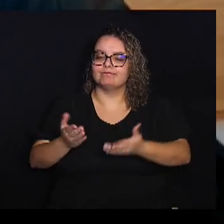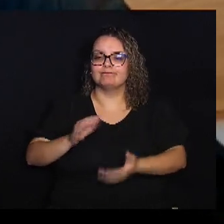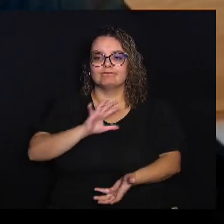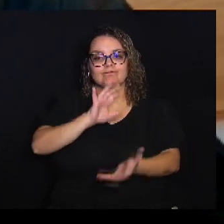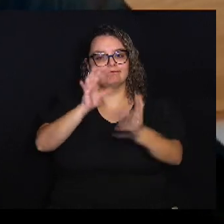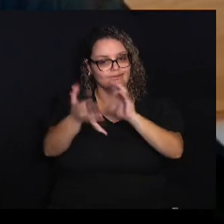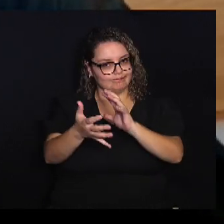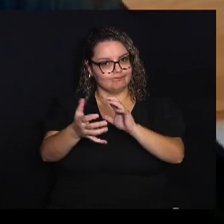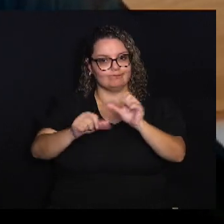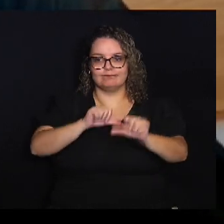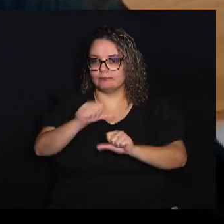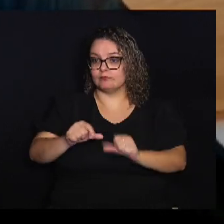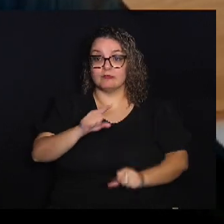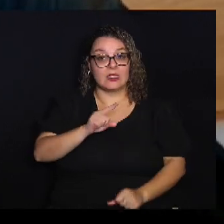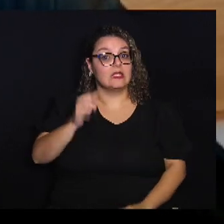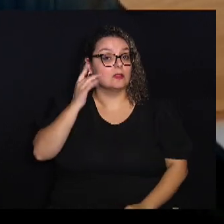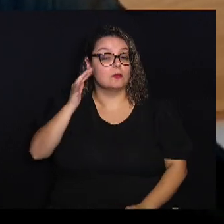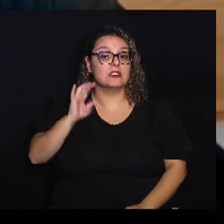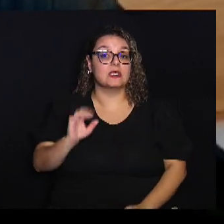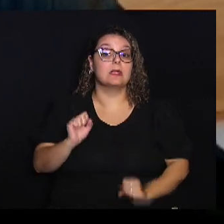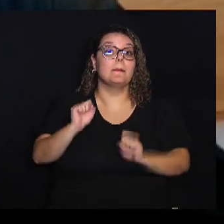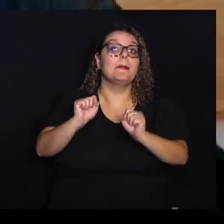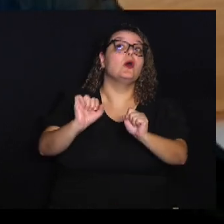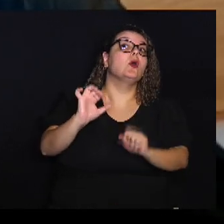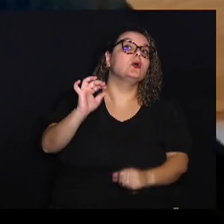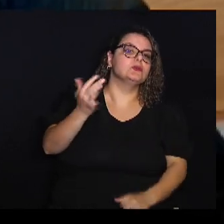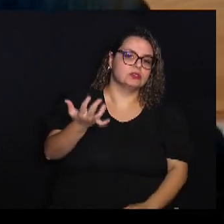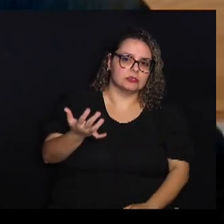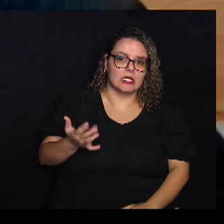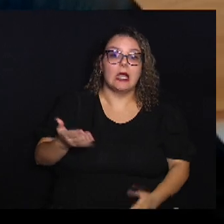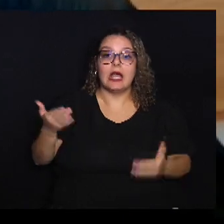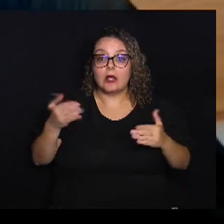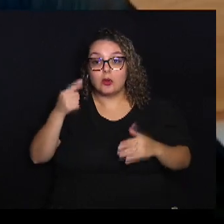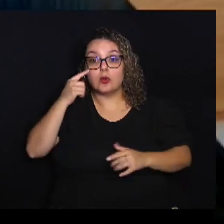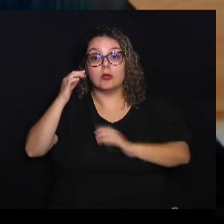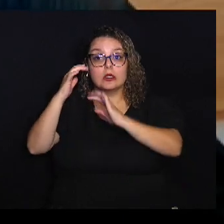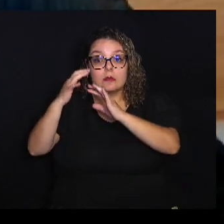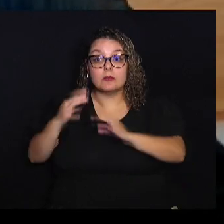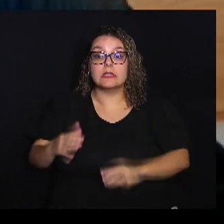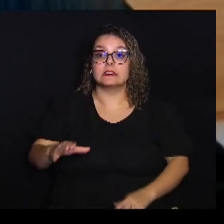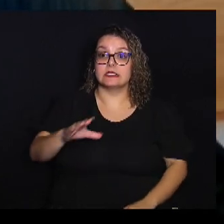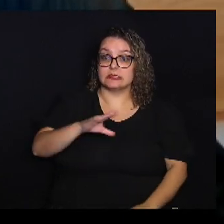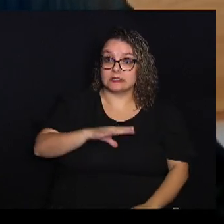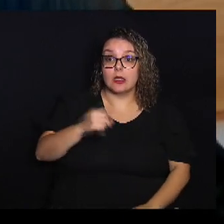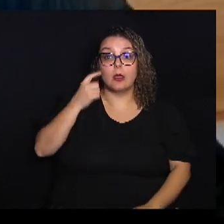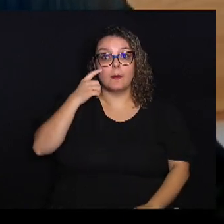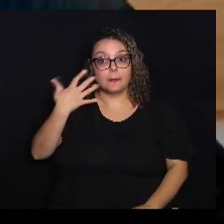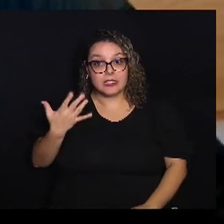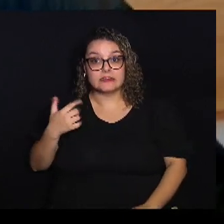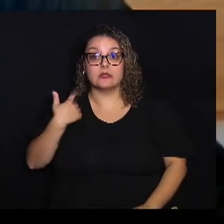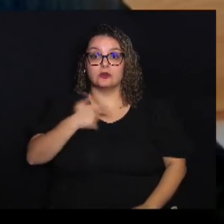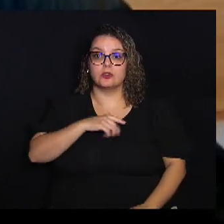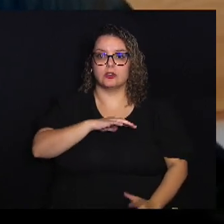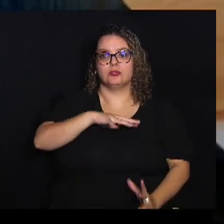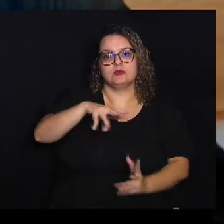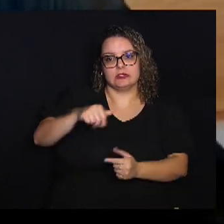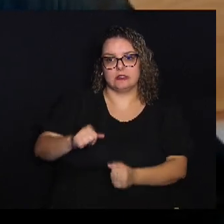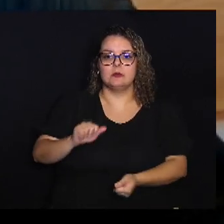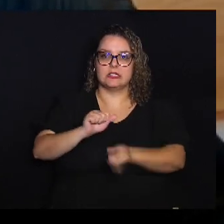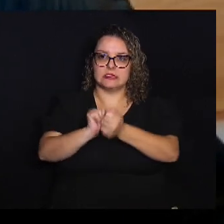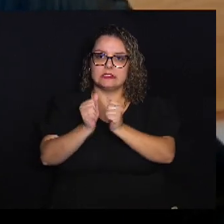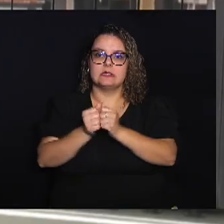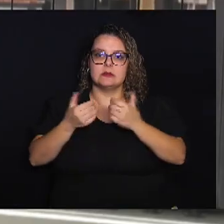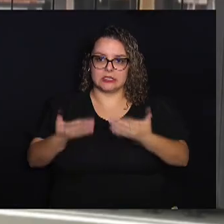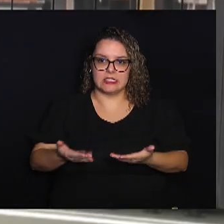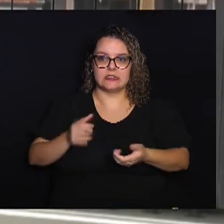mais imaginar que elas estão acontecendo, né? Agora é uma questão mesmo de pensar a cidade, pensar o nosso planeta para se adaptar a essas